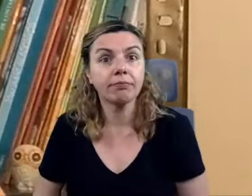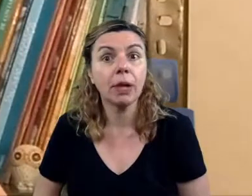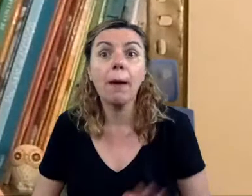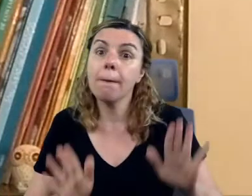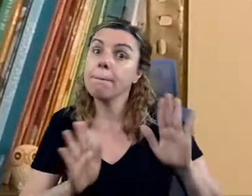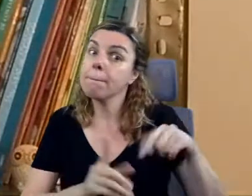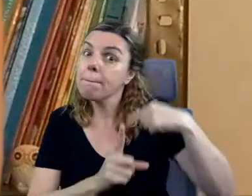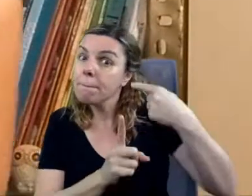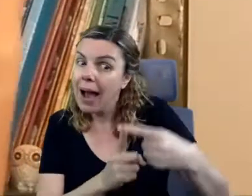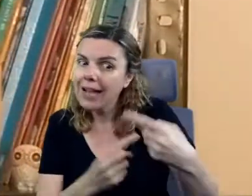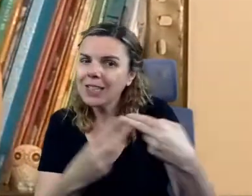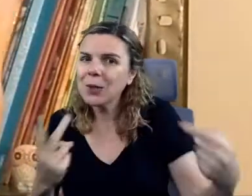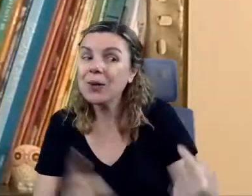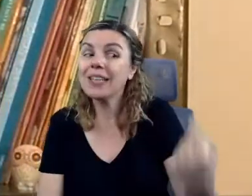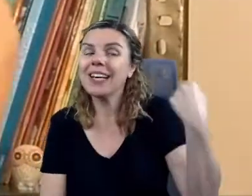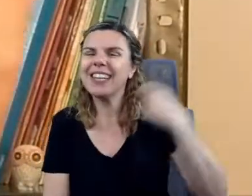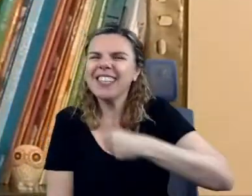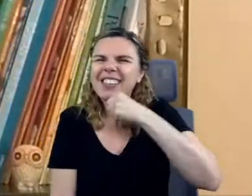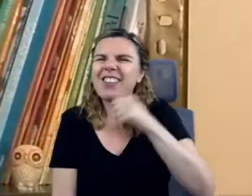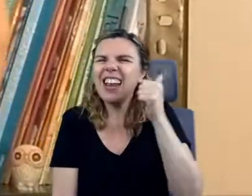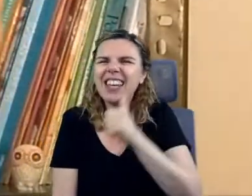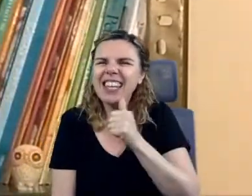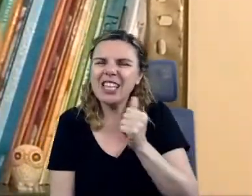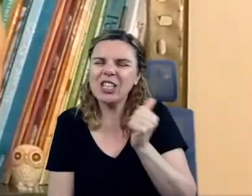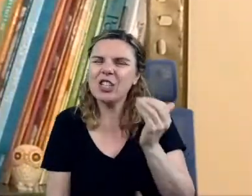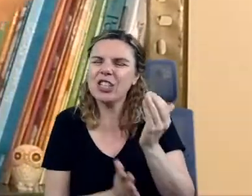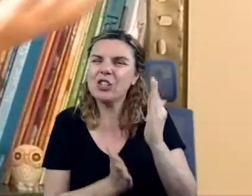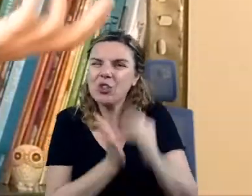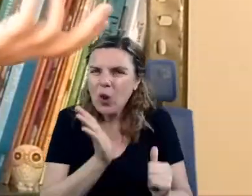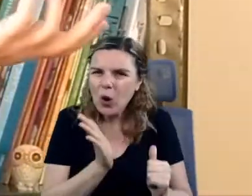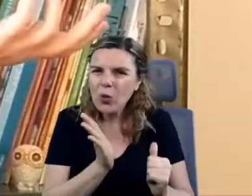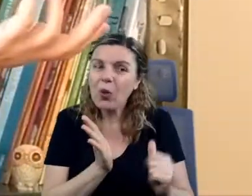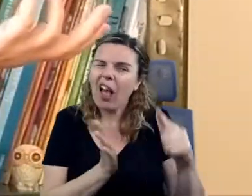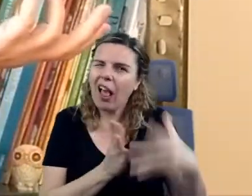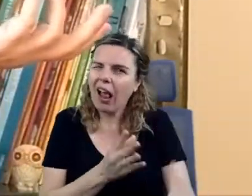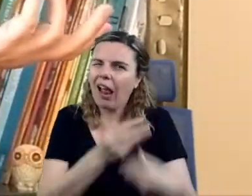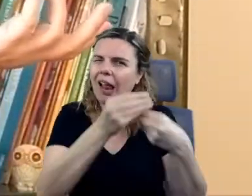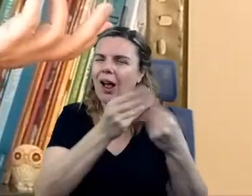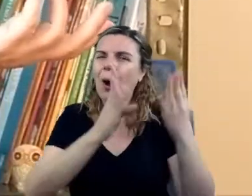justo, mais o que tinha deixado de cobrar da velhinha no dia anterior.